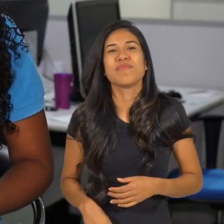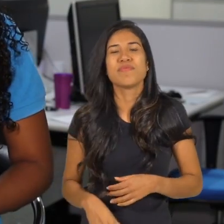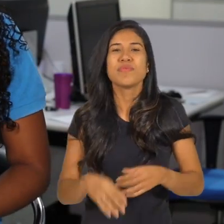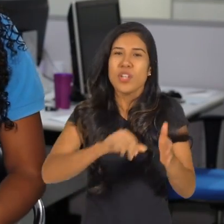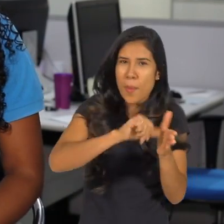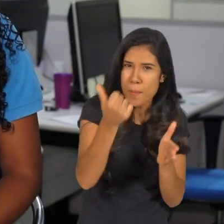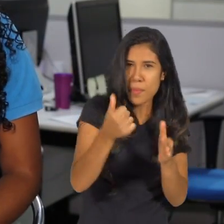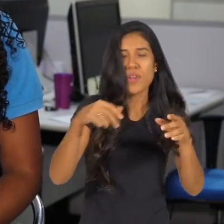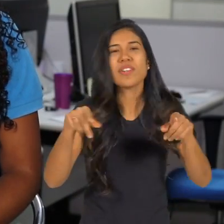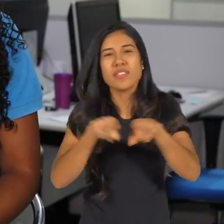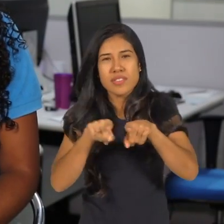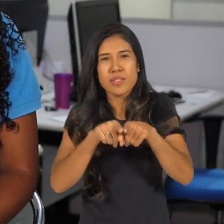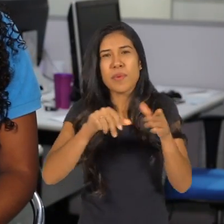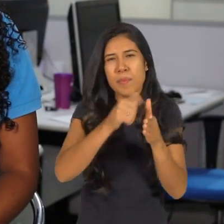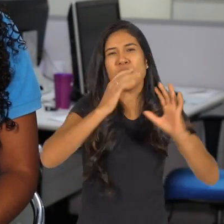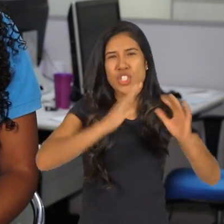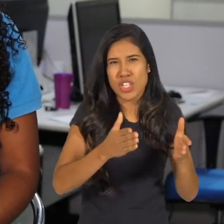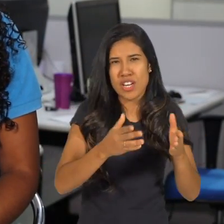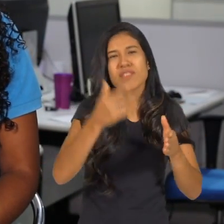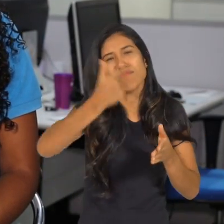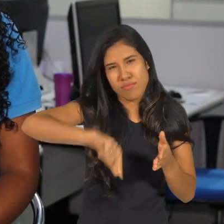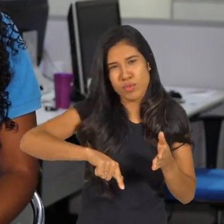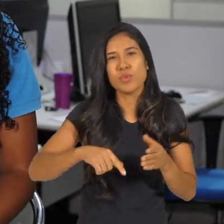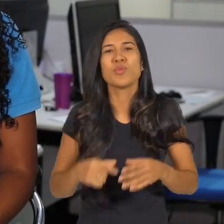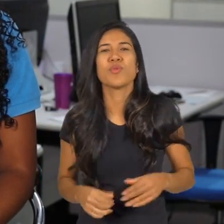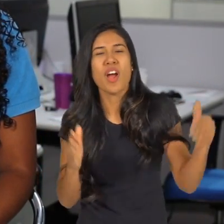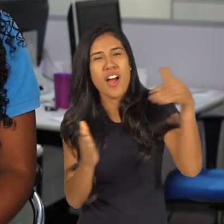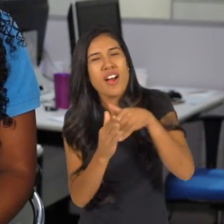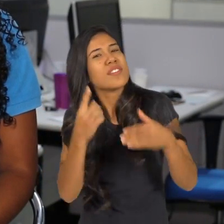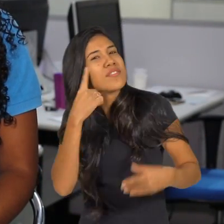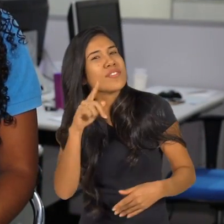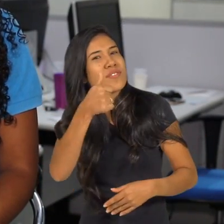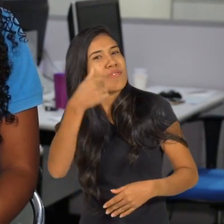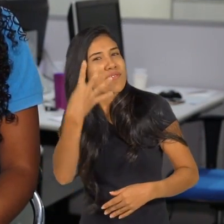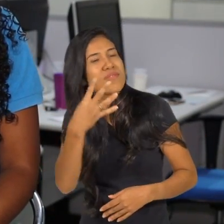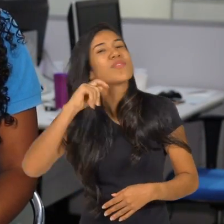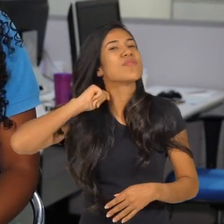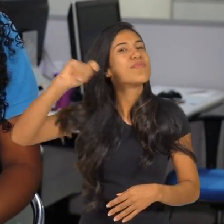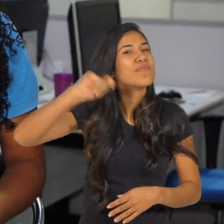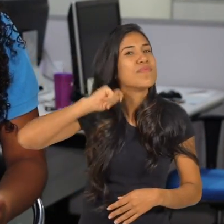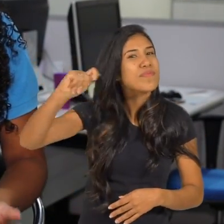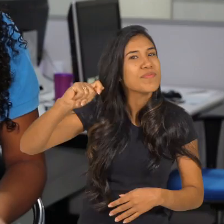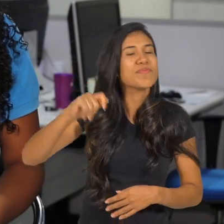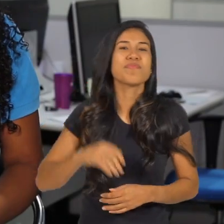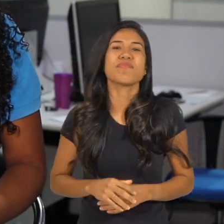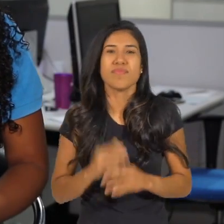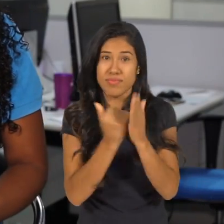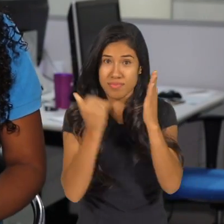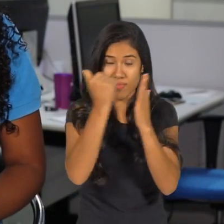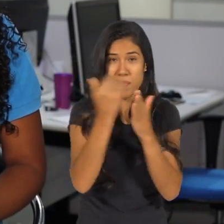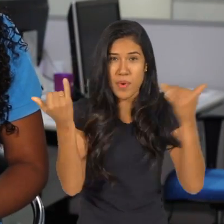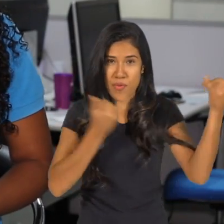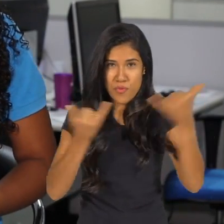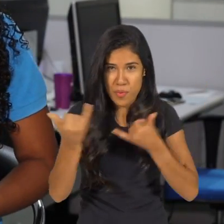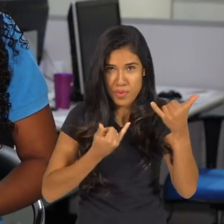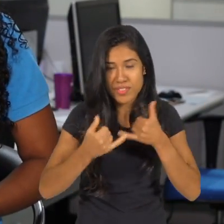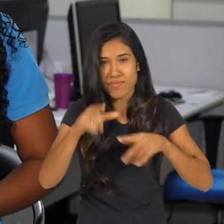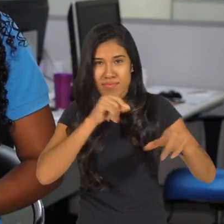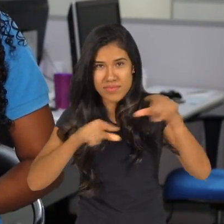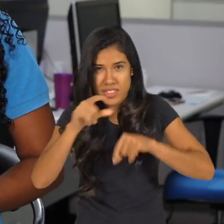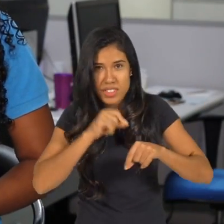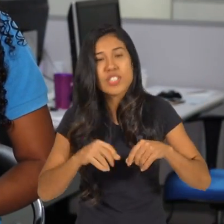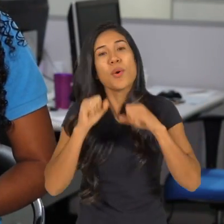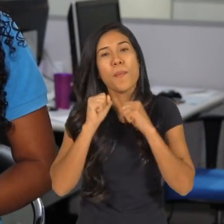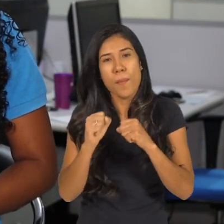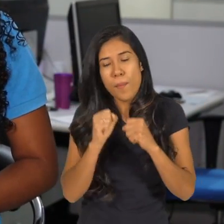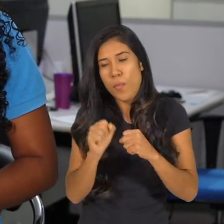novas e renovações. A submissão pode ser feita até o dia 14 de abril. Para mais informações sobre a seleção, basta